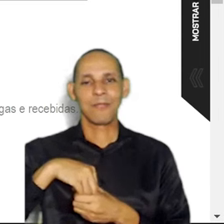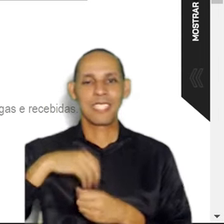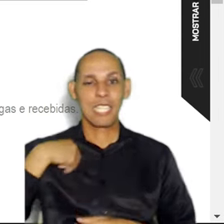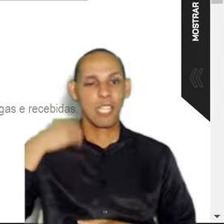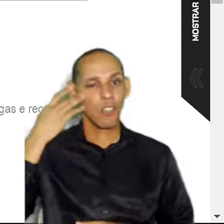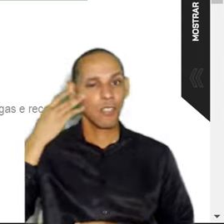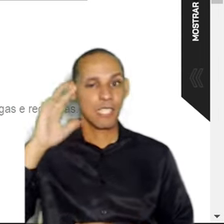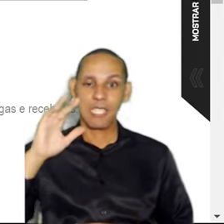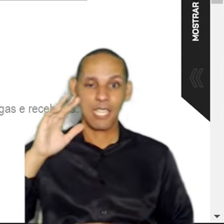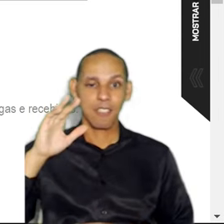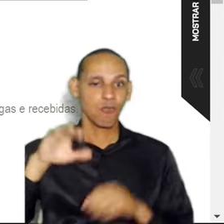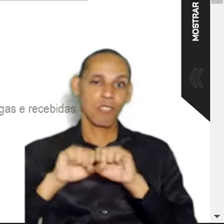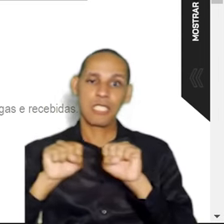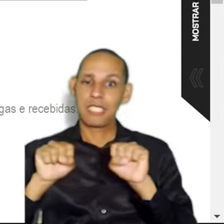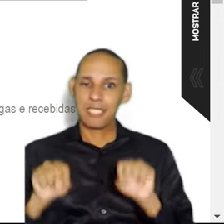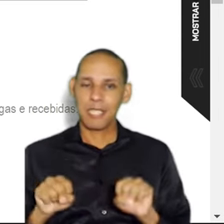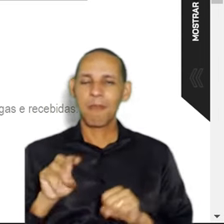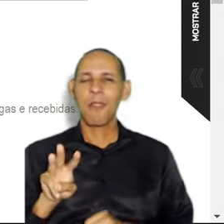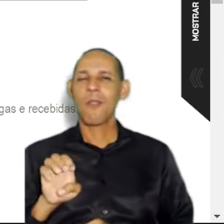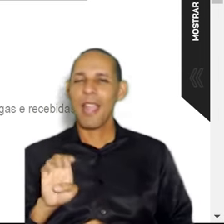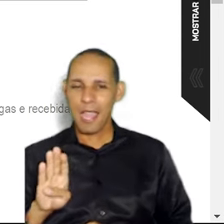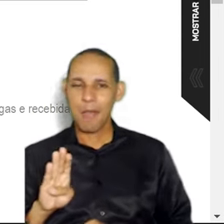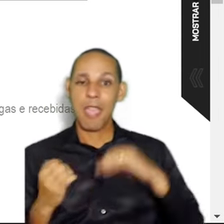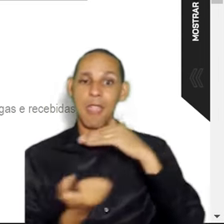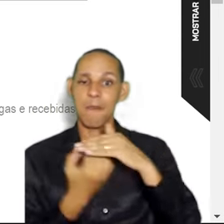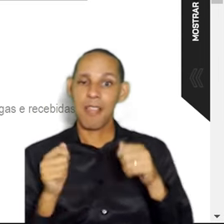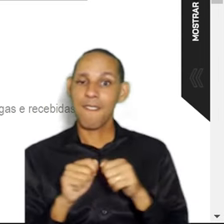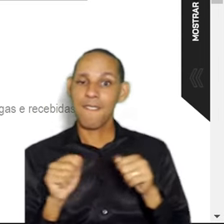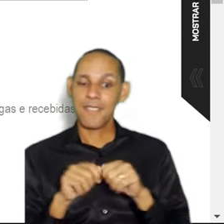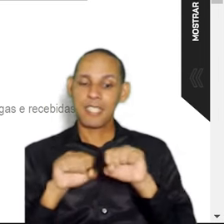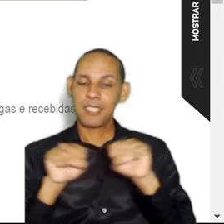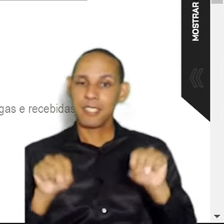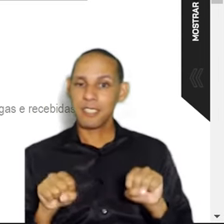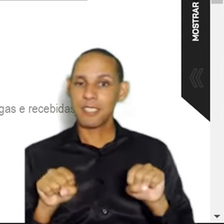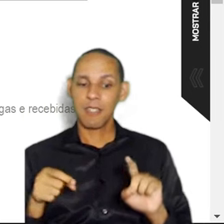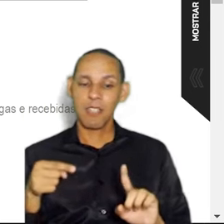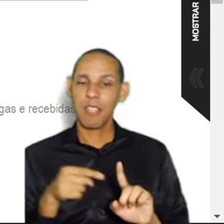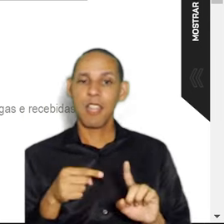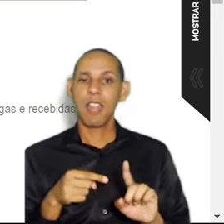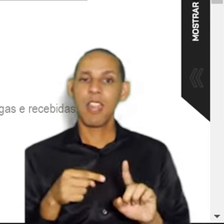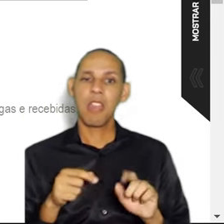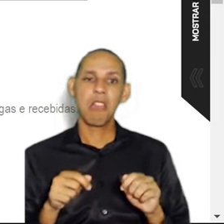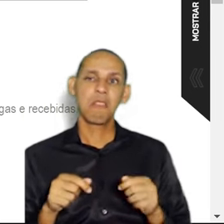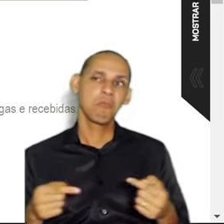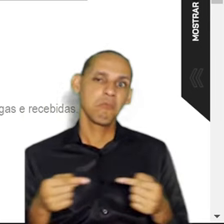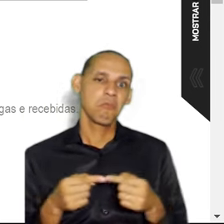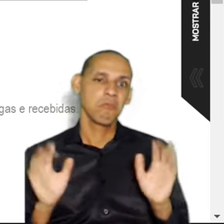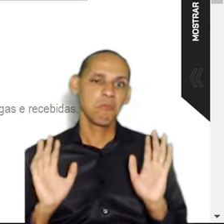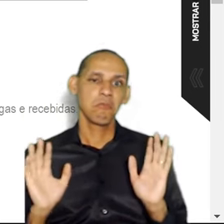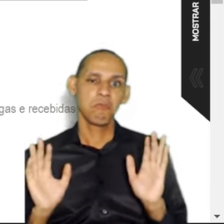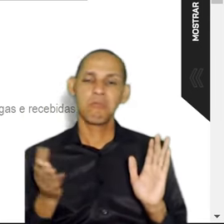eu não sei eles quando eu falo assim o sistema o Web a empresa que desenvolve esse sistema para eles faz algum sentido então